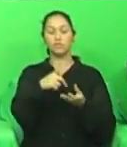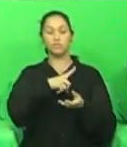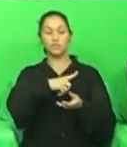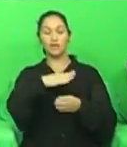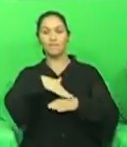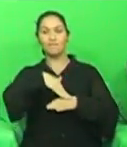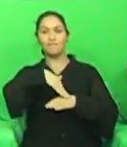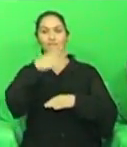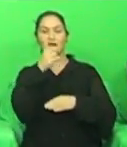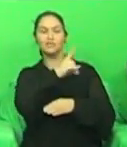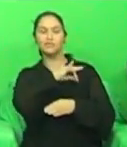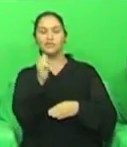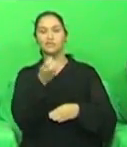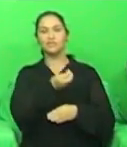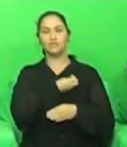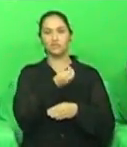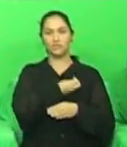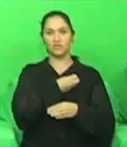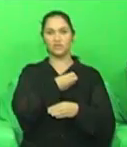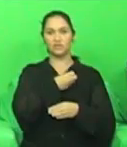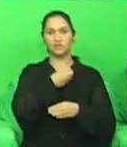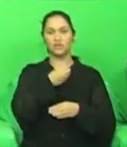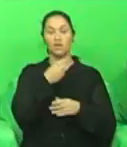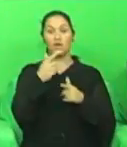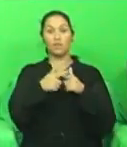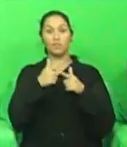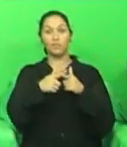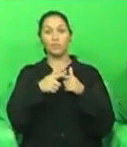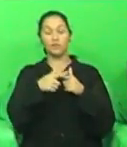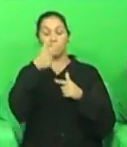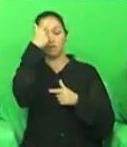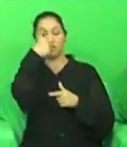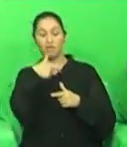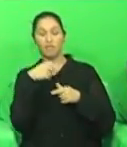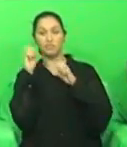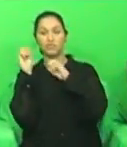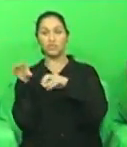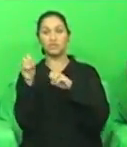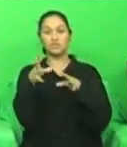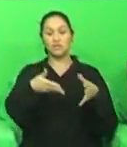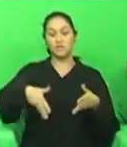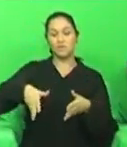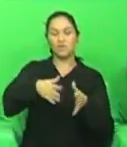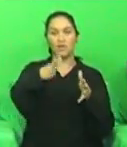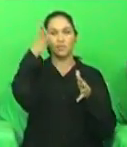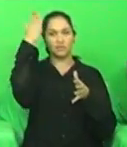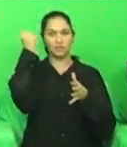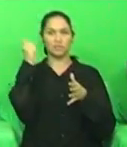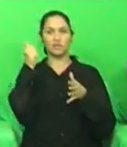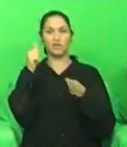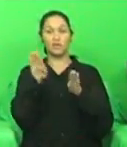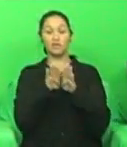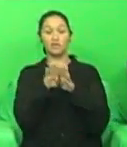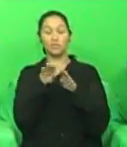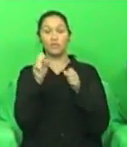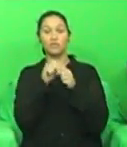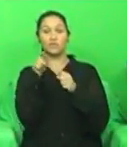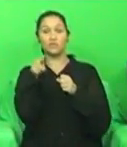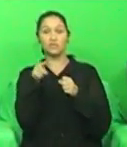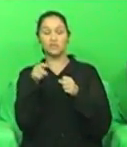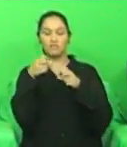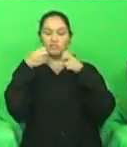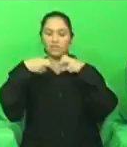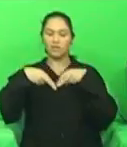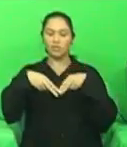no caminho da sabedoria te ensinei e pelas veredas a retidão difícil andar em andando